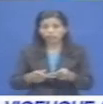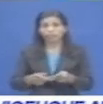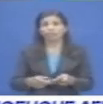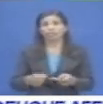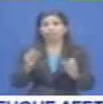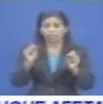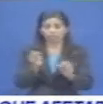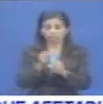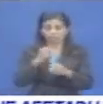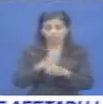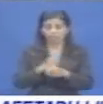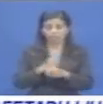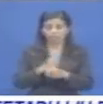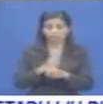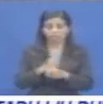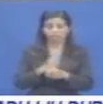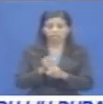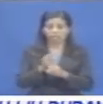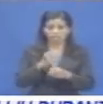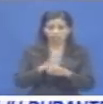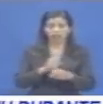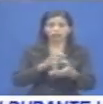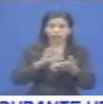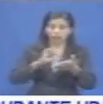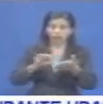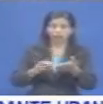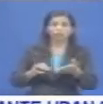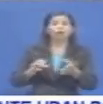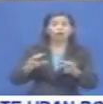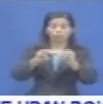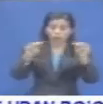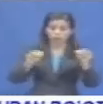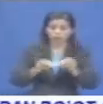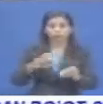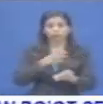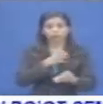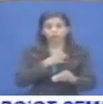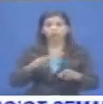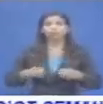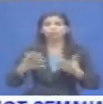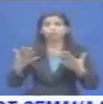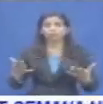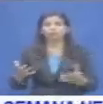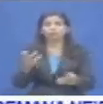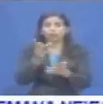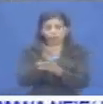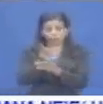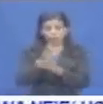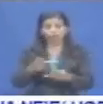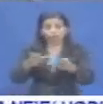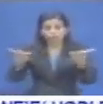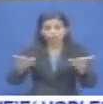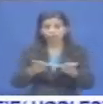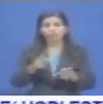halo tena surat ba be autorira di municipio Sira o polisi Sira o insa para tu asigura fati ida ne para ema